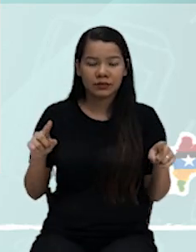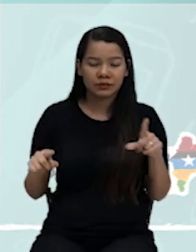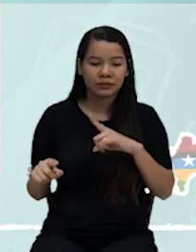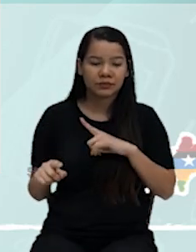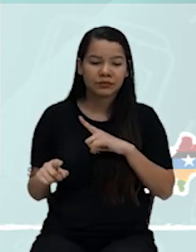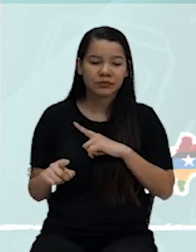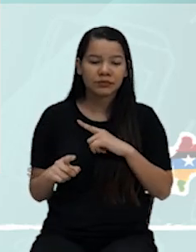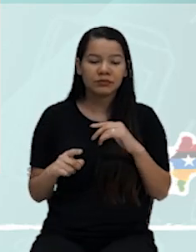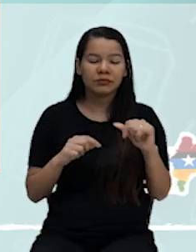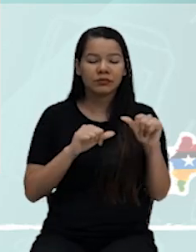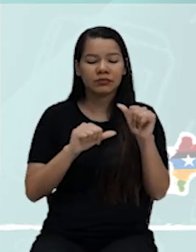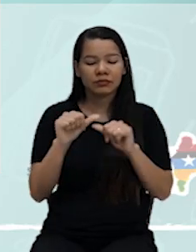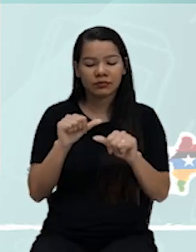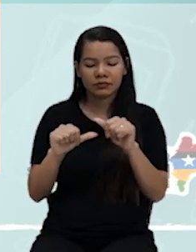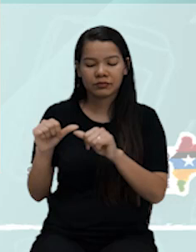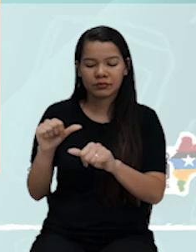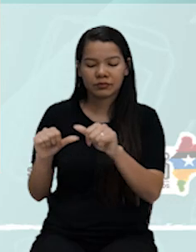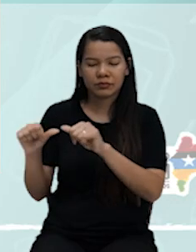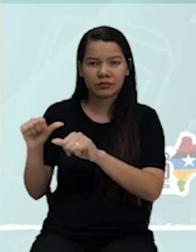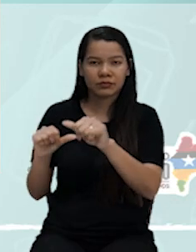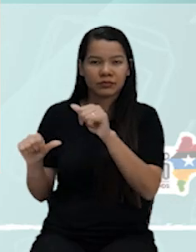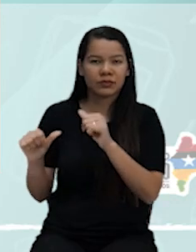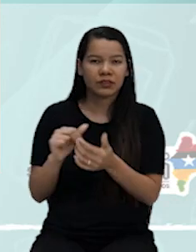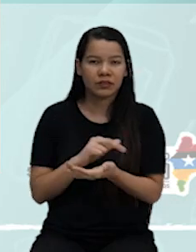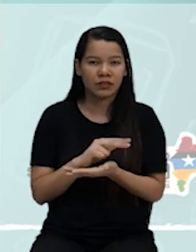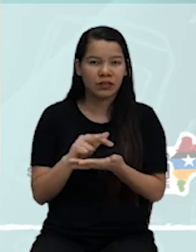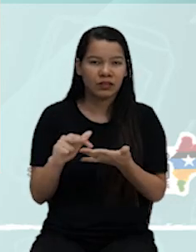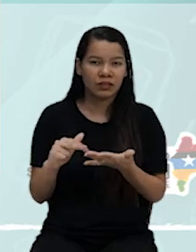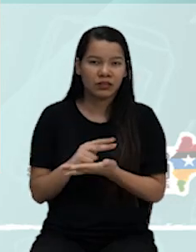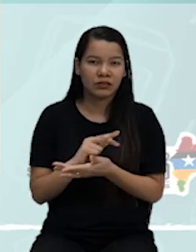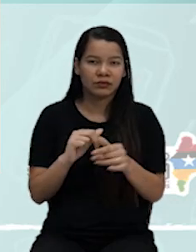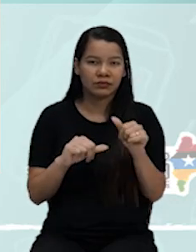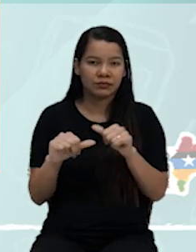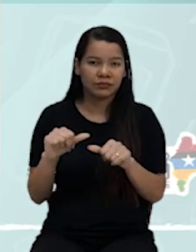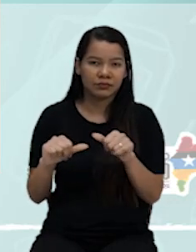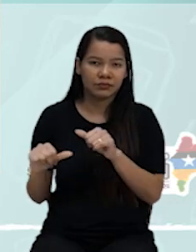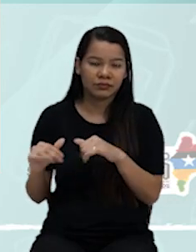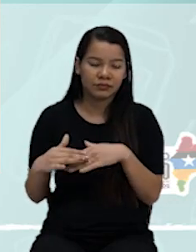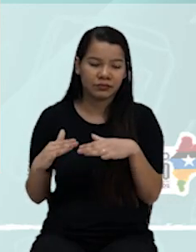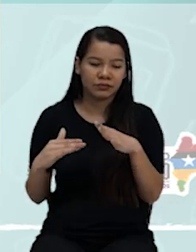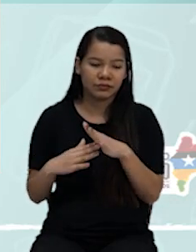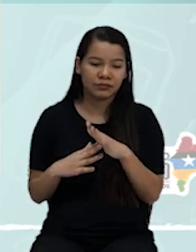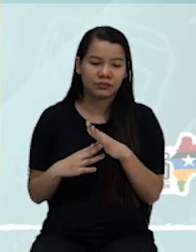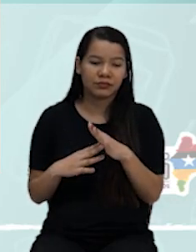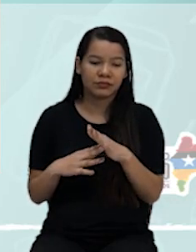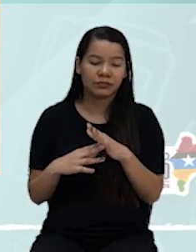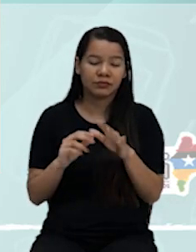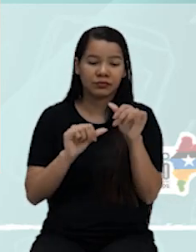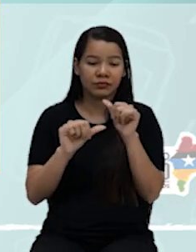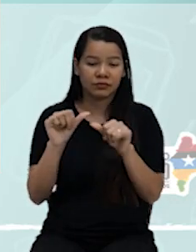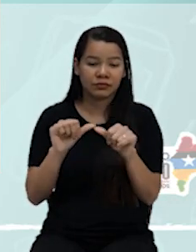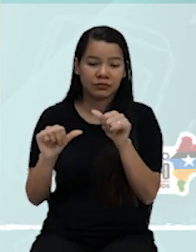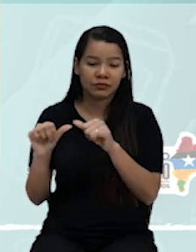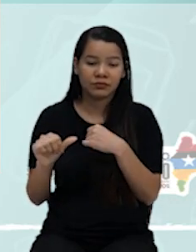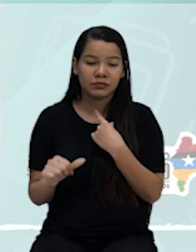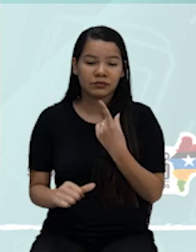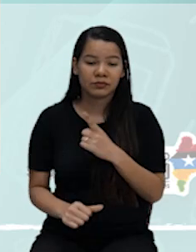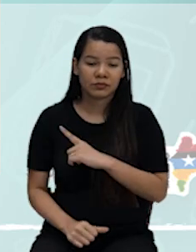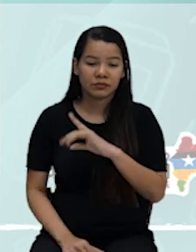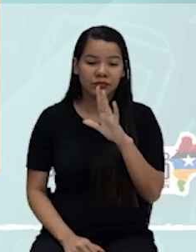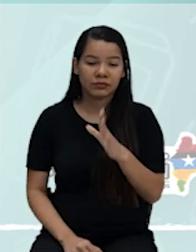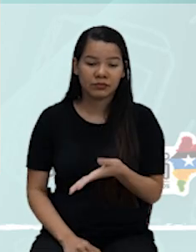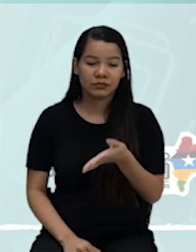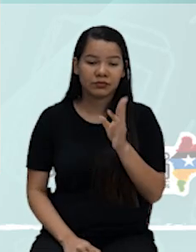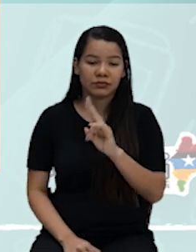diversas transformações, certo? Toda transformação na matéria nós já vamos denominar como